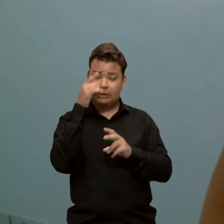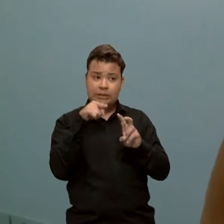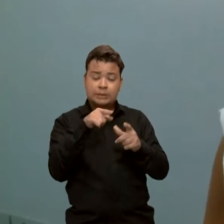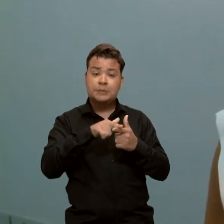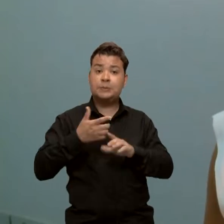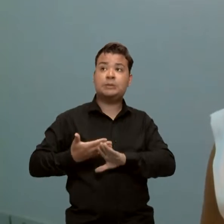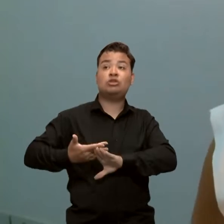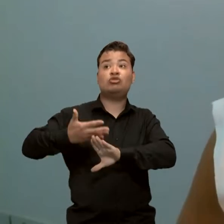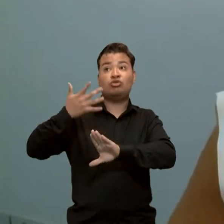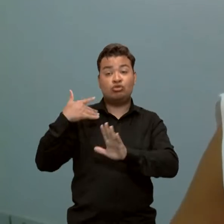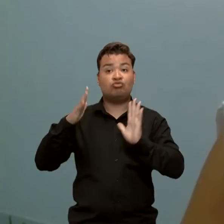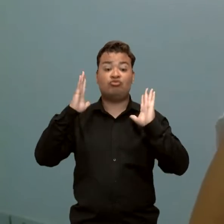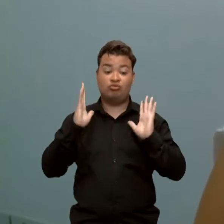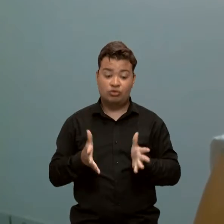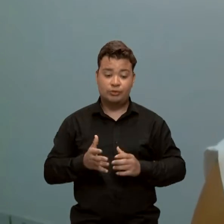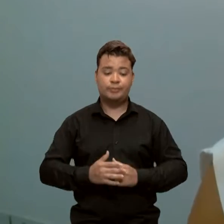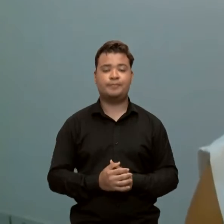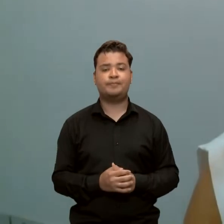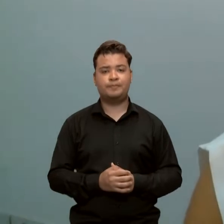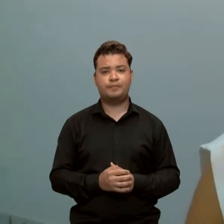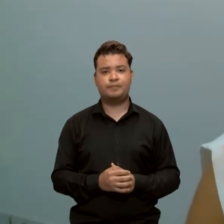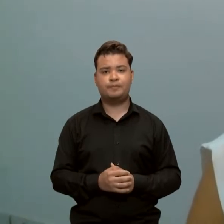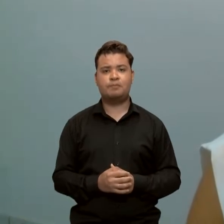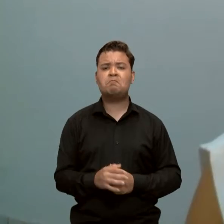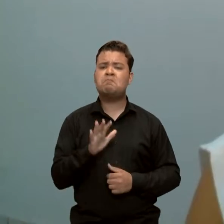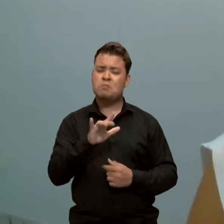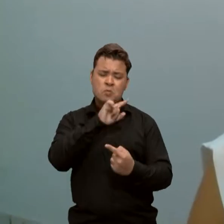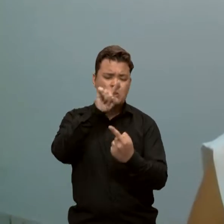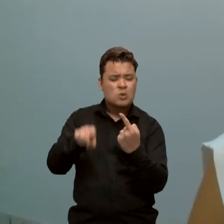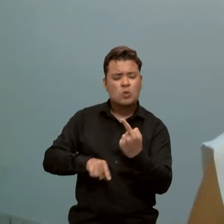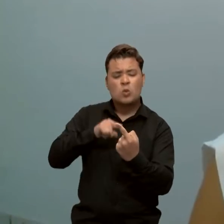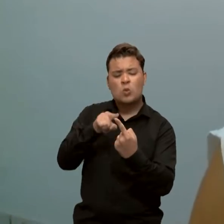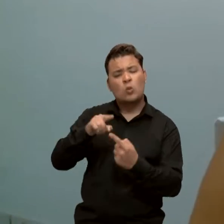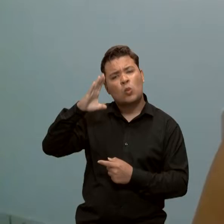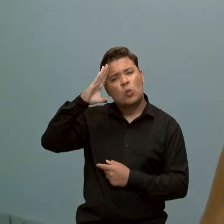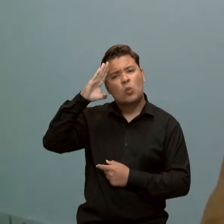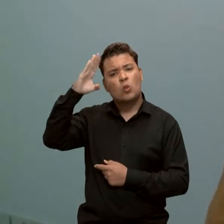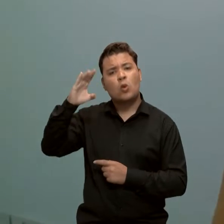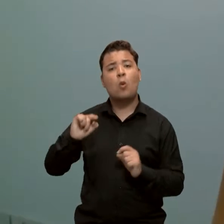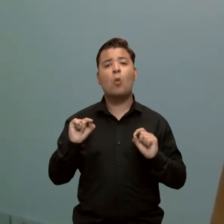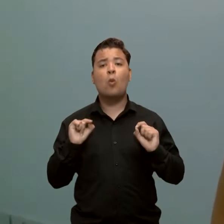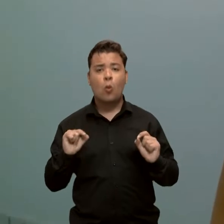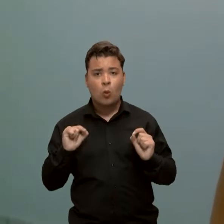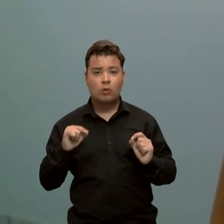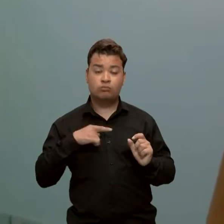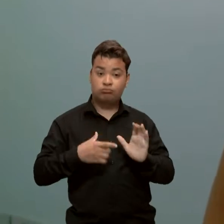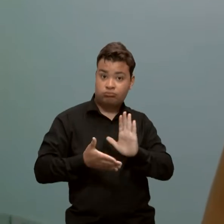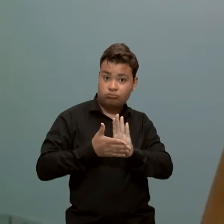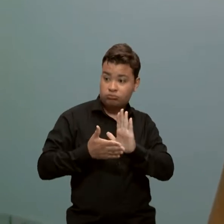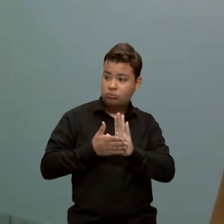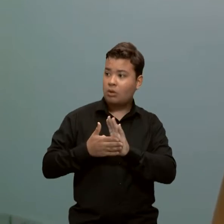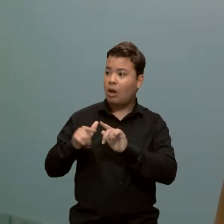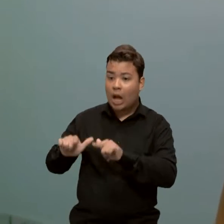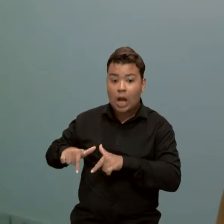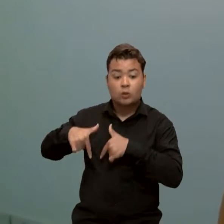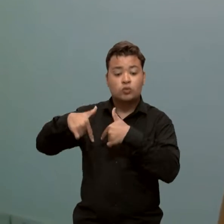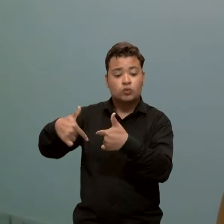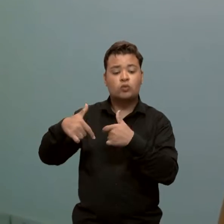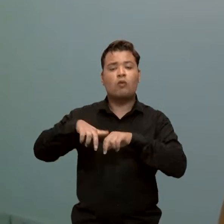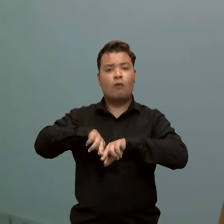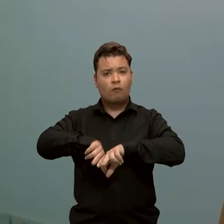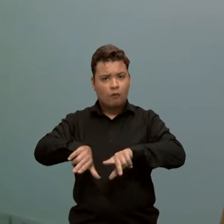dos estudantes. E o objetivo principal desse projeto é propor ações para o